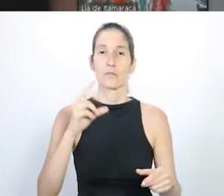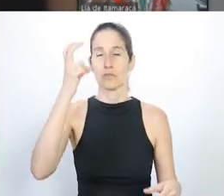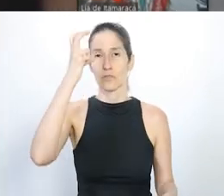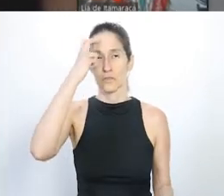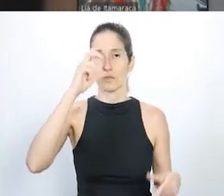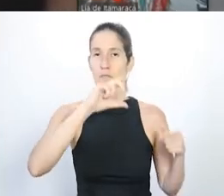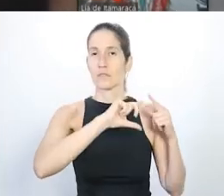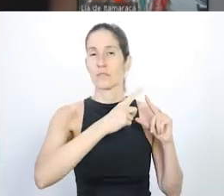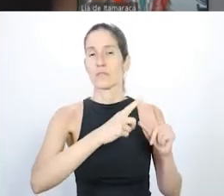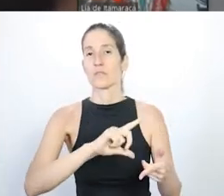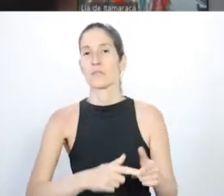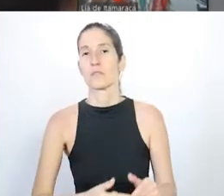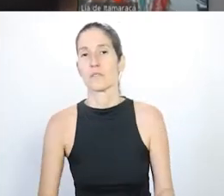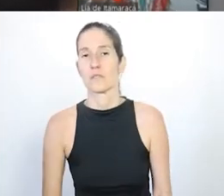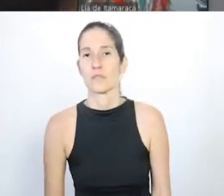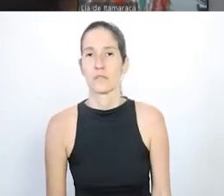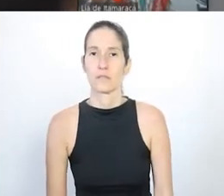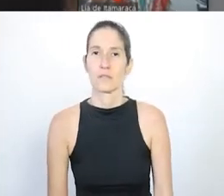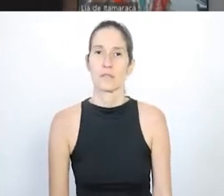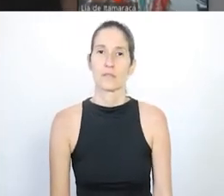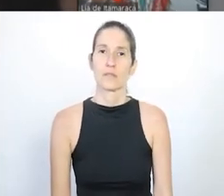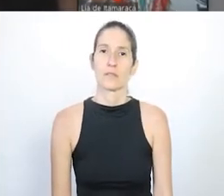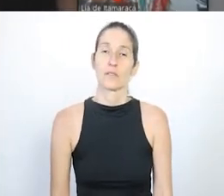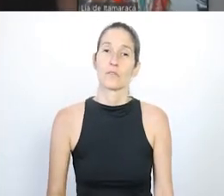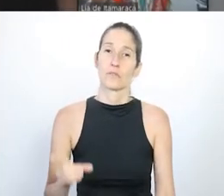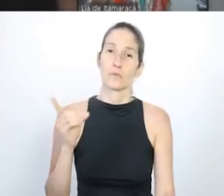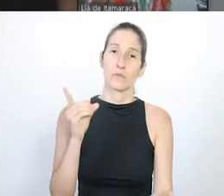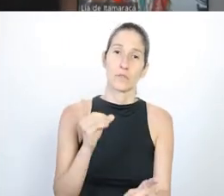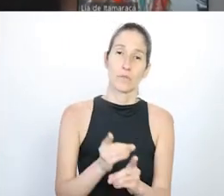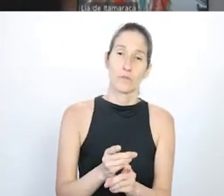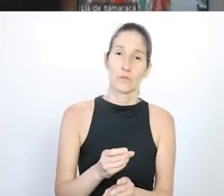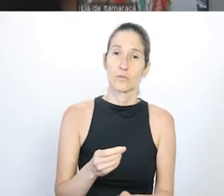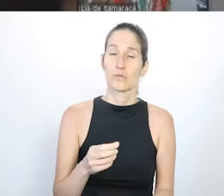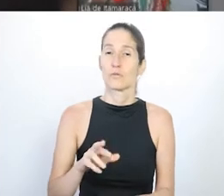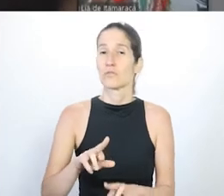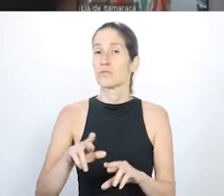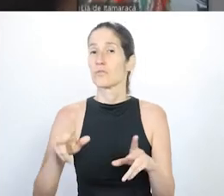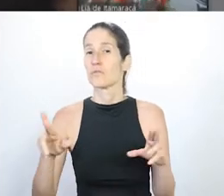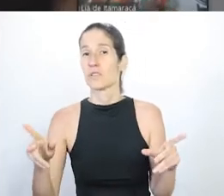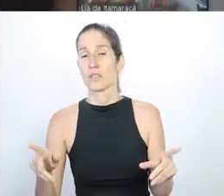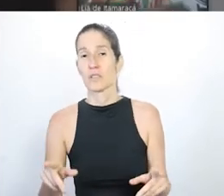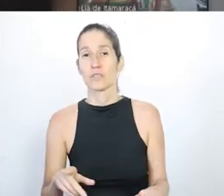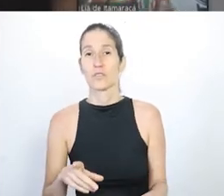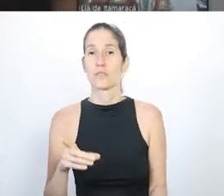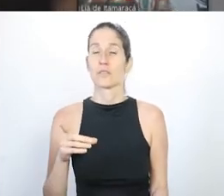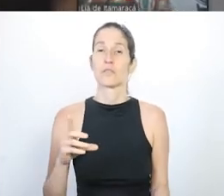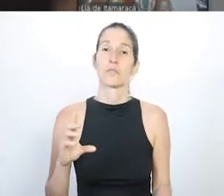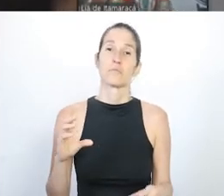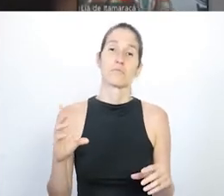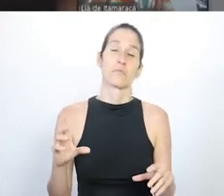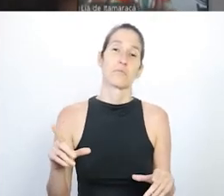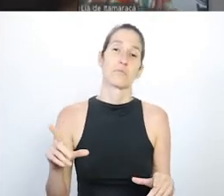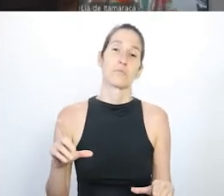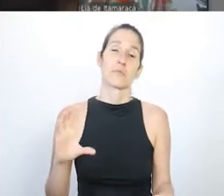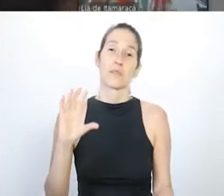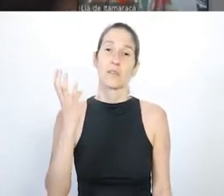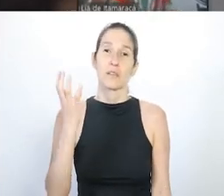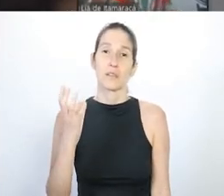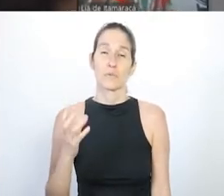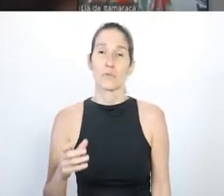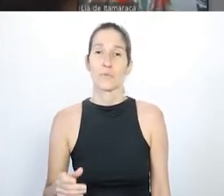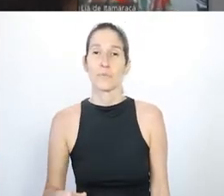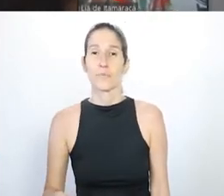quanto fora dele, sabe o que eu tô falando. E assim que vocês tiverem a oportunidade, quando passar tudo isso, não percam essa